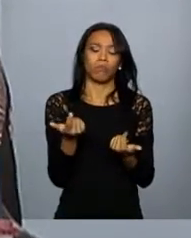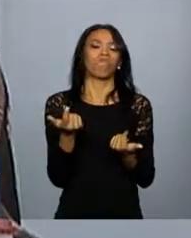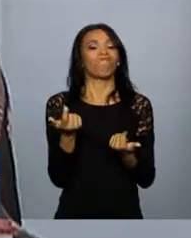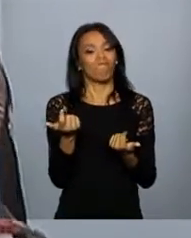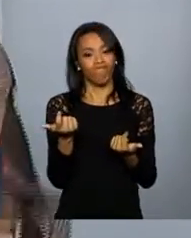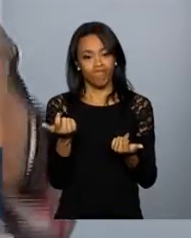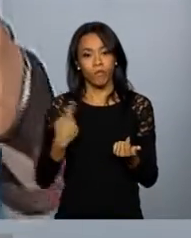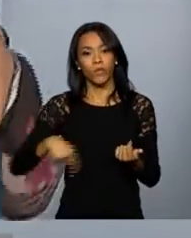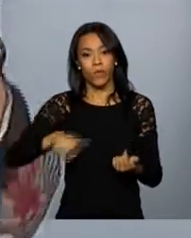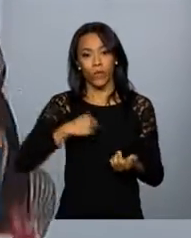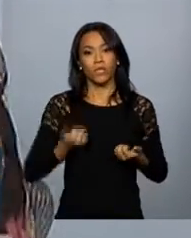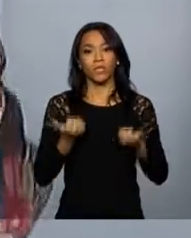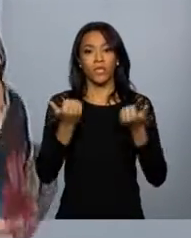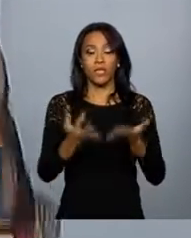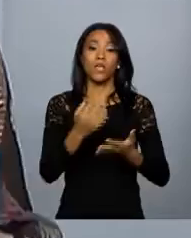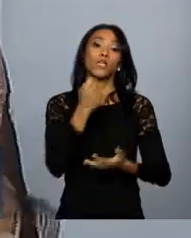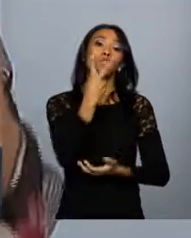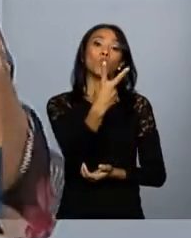em Indaiatuba